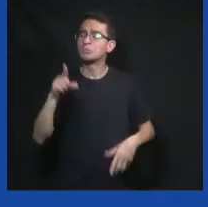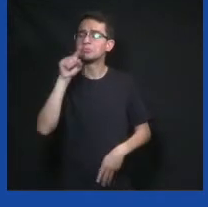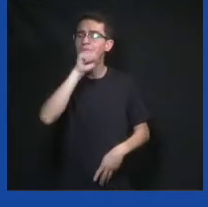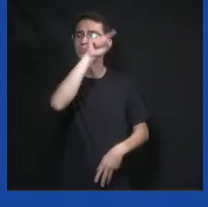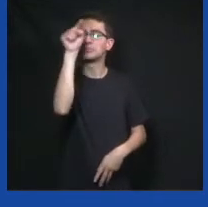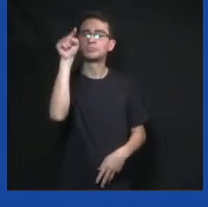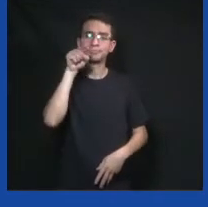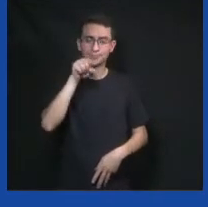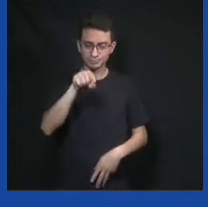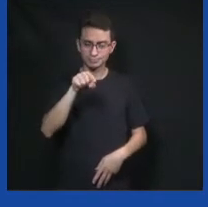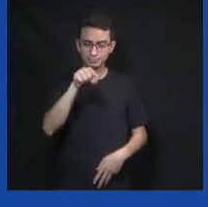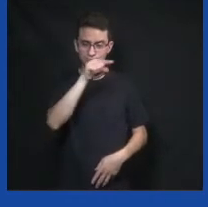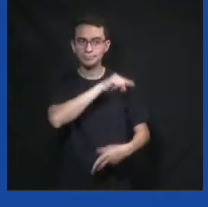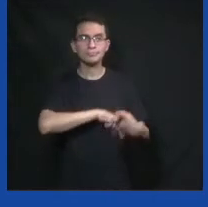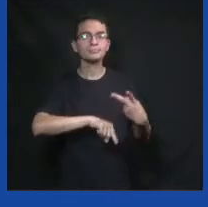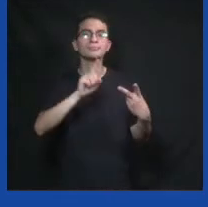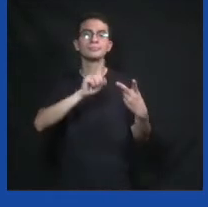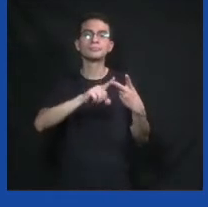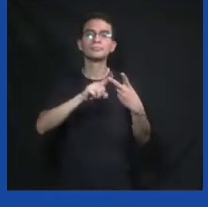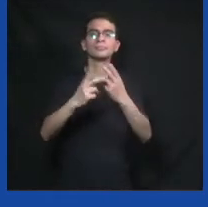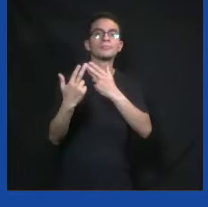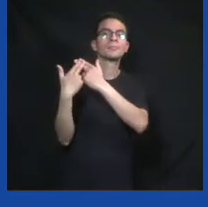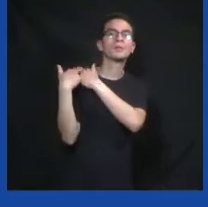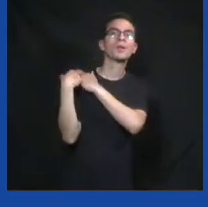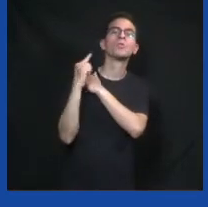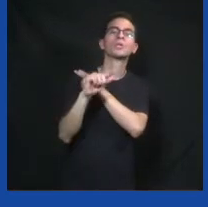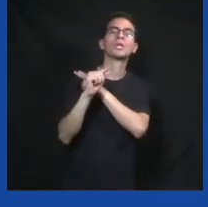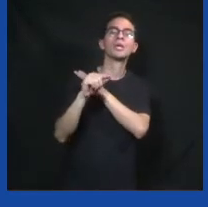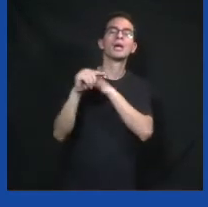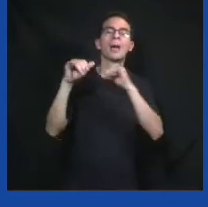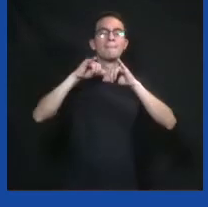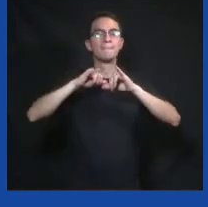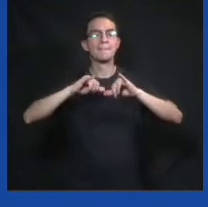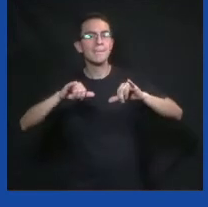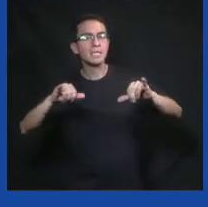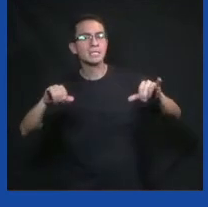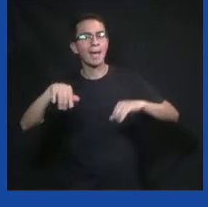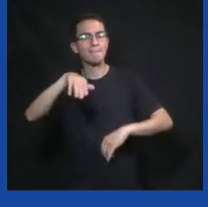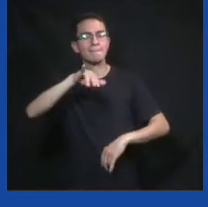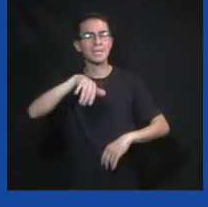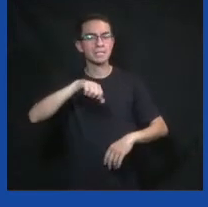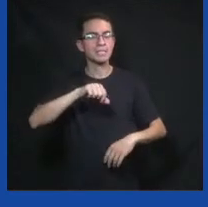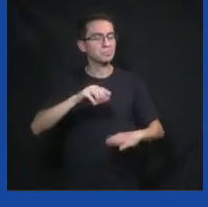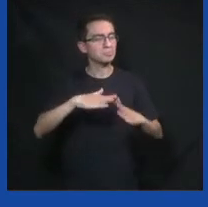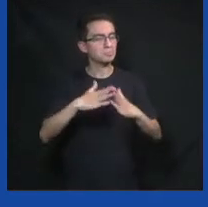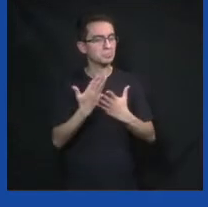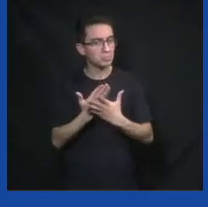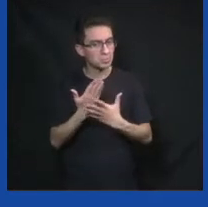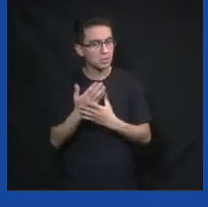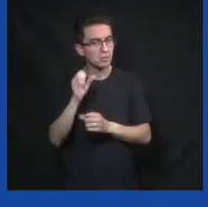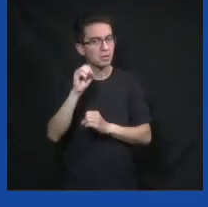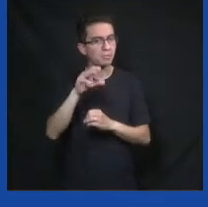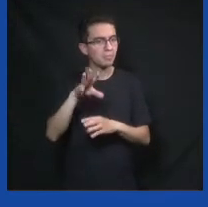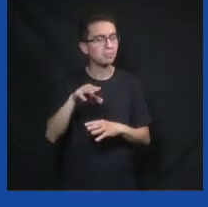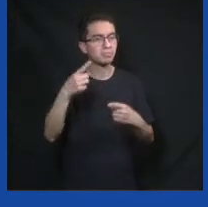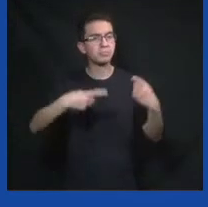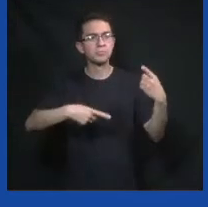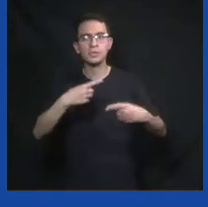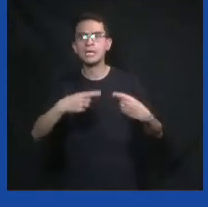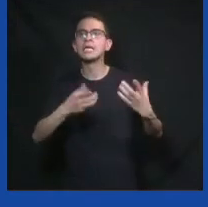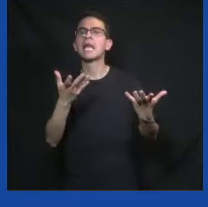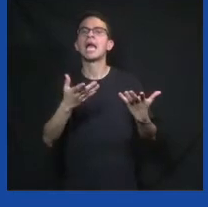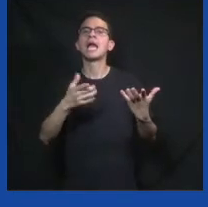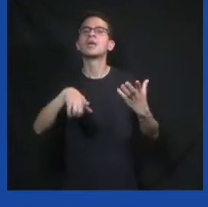papel da mídia na educação política. Tem perguntas sobre isso. Quem gostaria de responder? Vai,